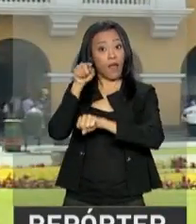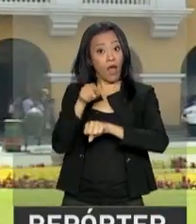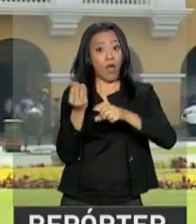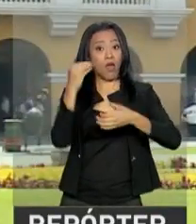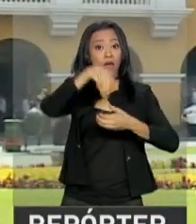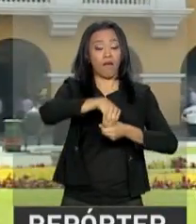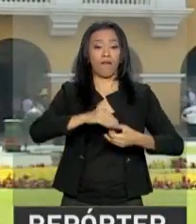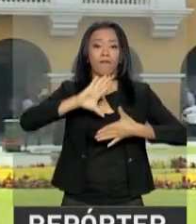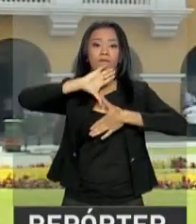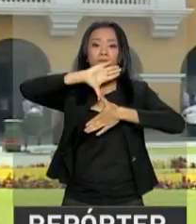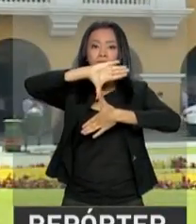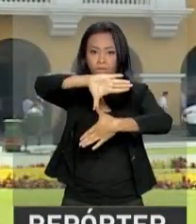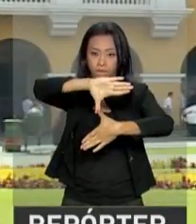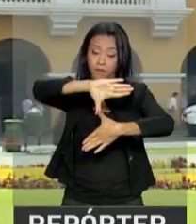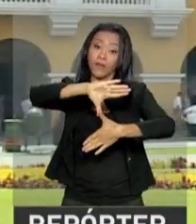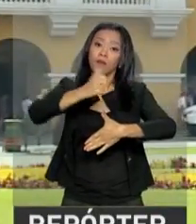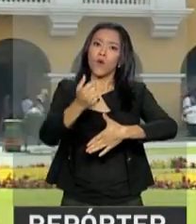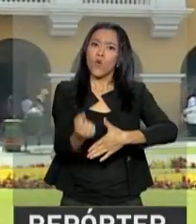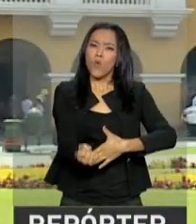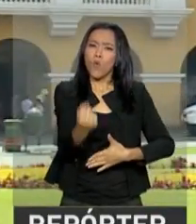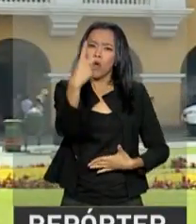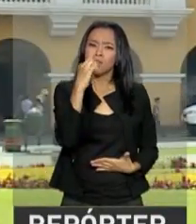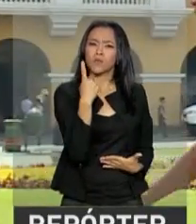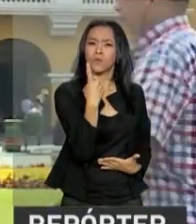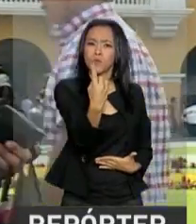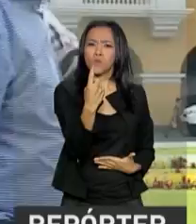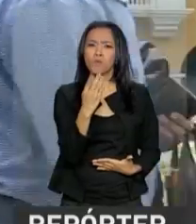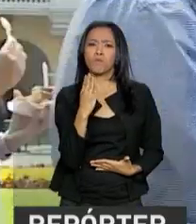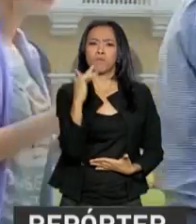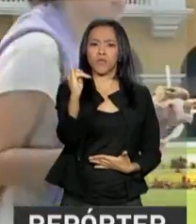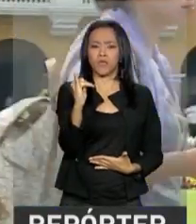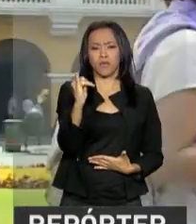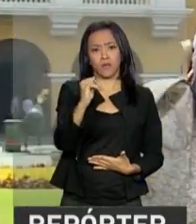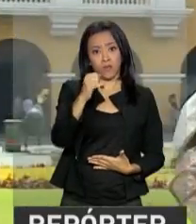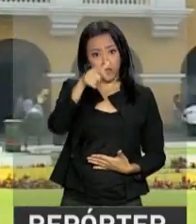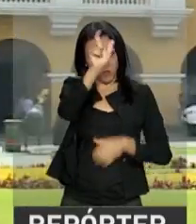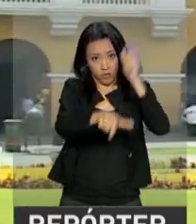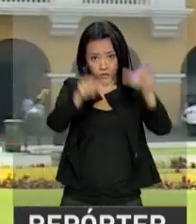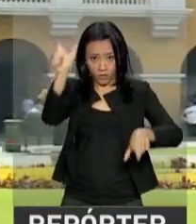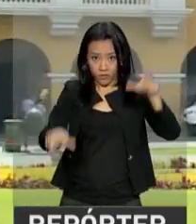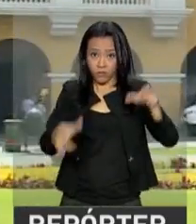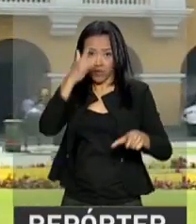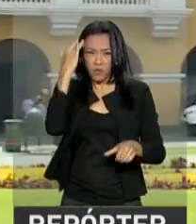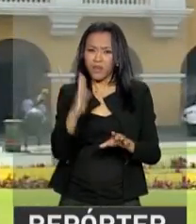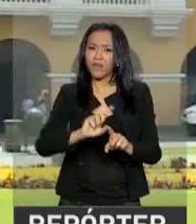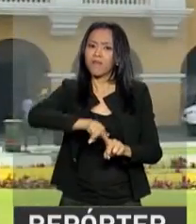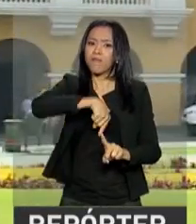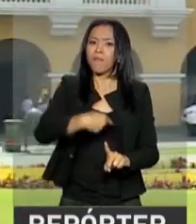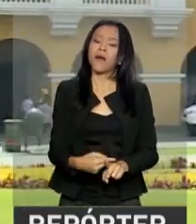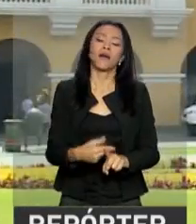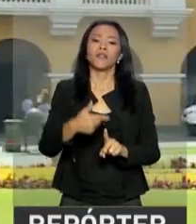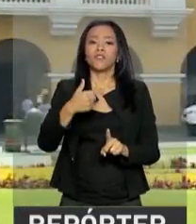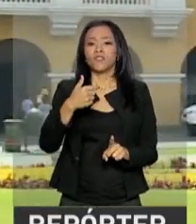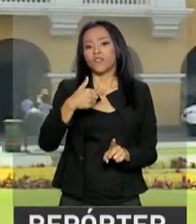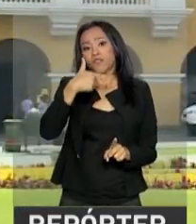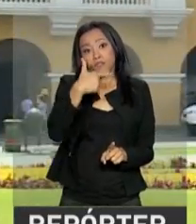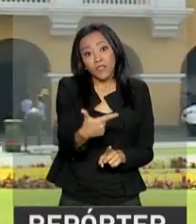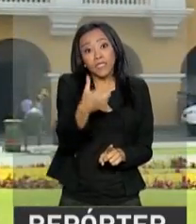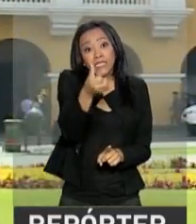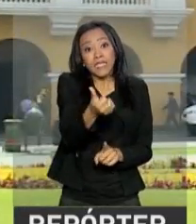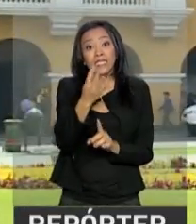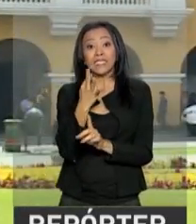americano são quase 1 bilhão de habitantes e mais de 26 milhões e meio de dólares